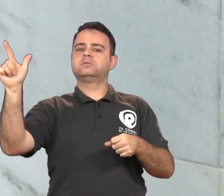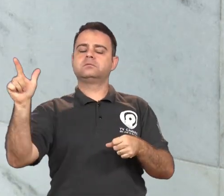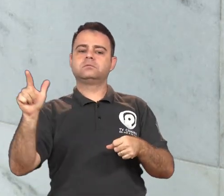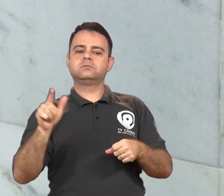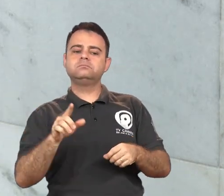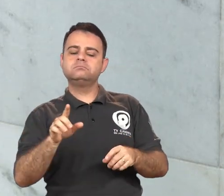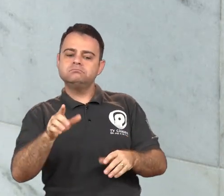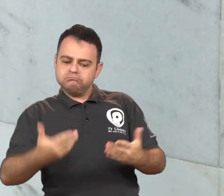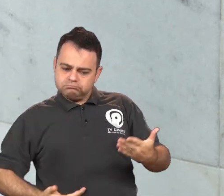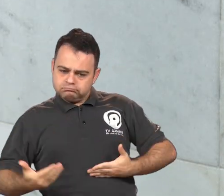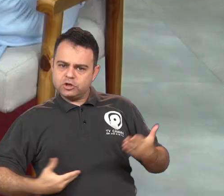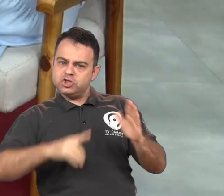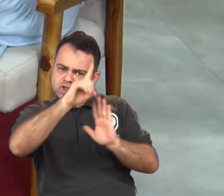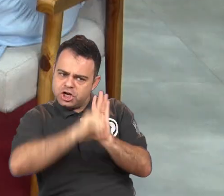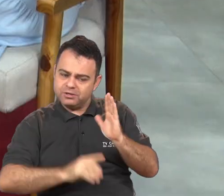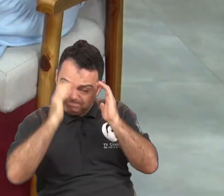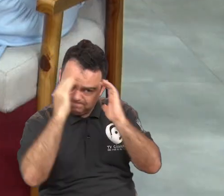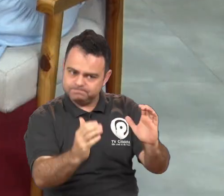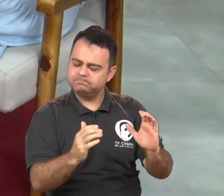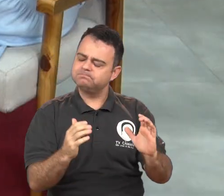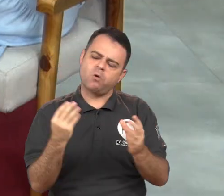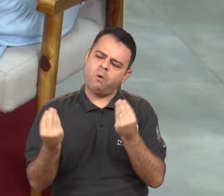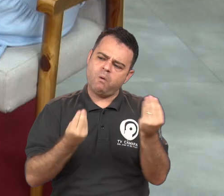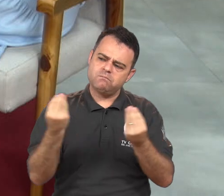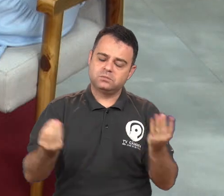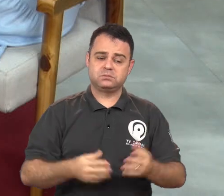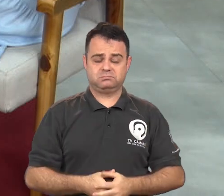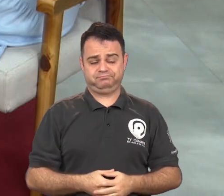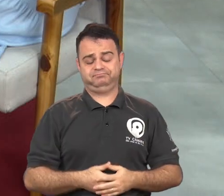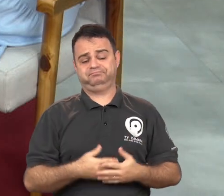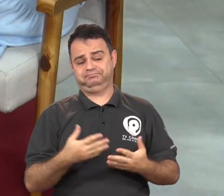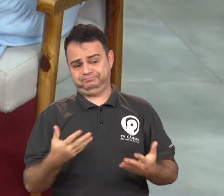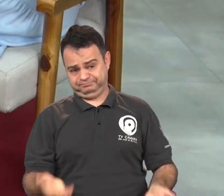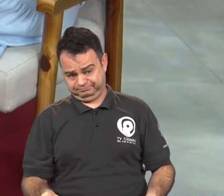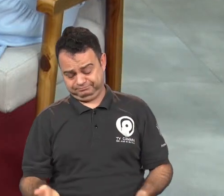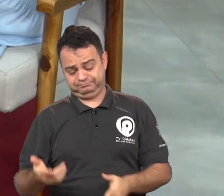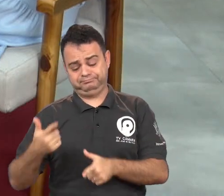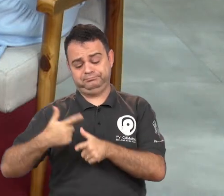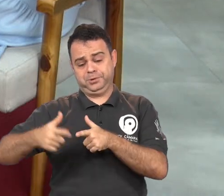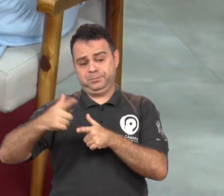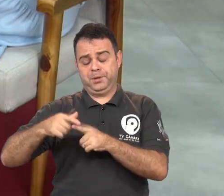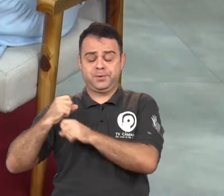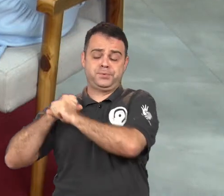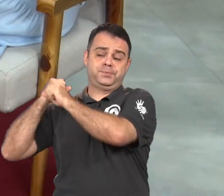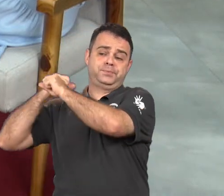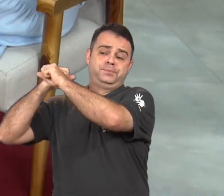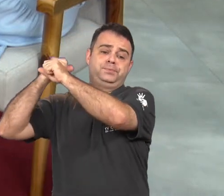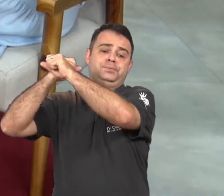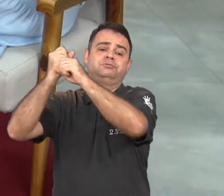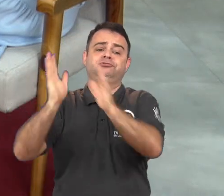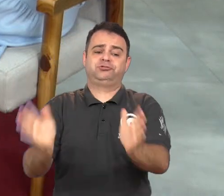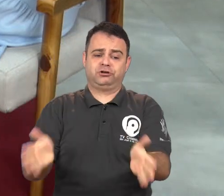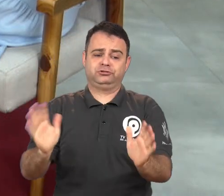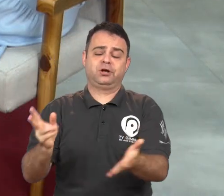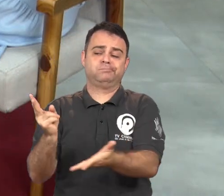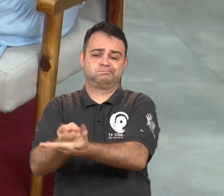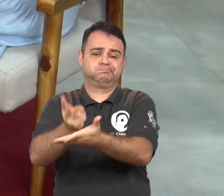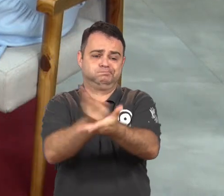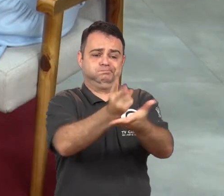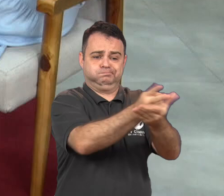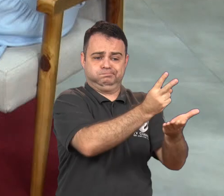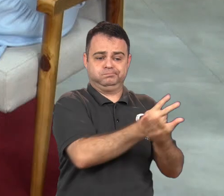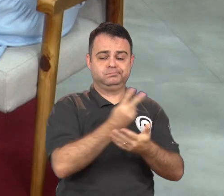direitos desses trabalhadores? Bom, esse problema ele já é de muitos anos, muitos anos.